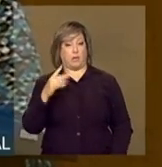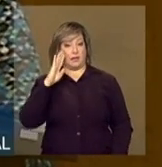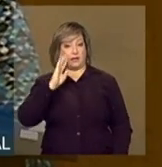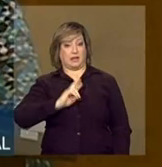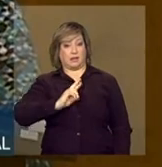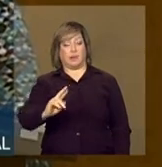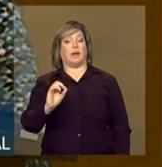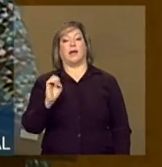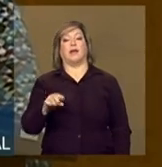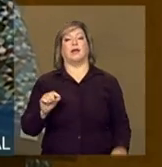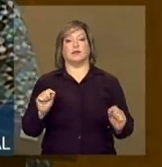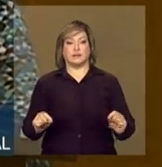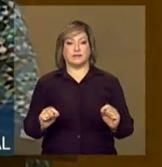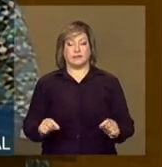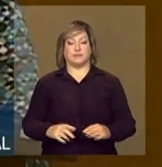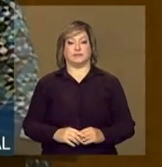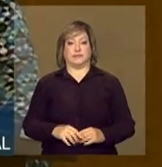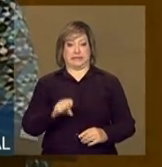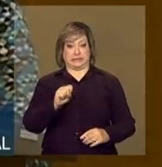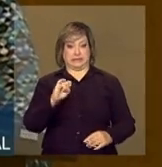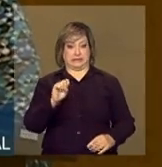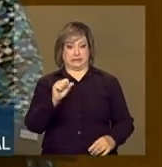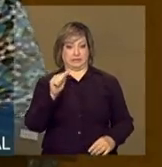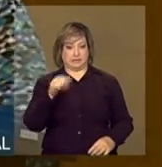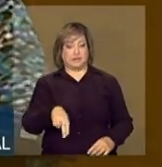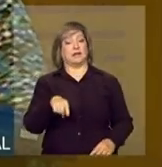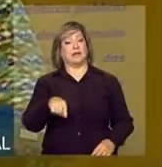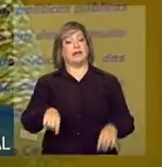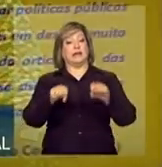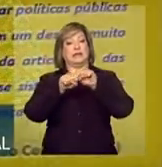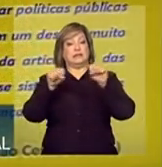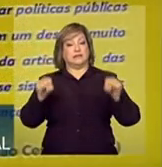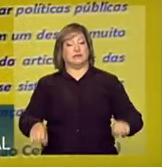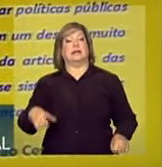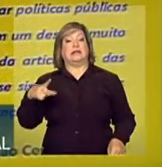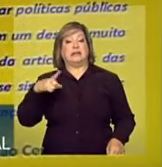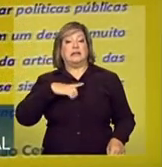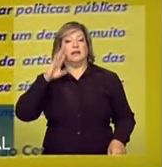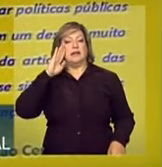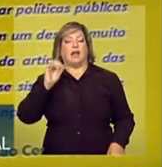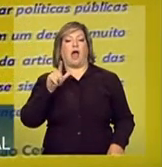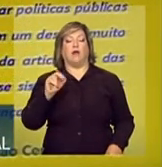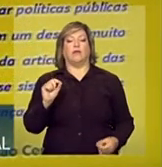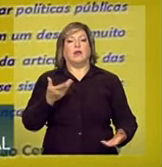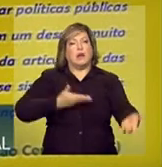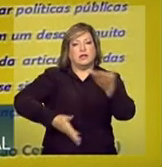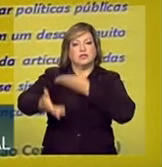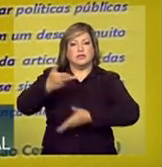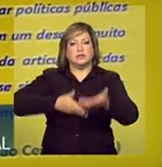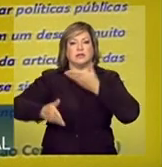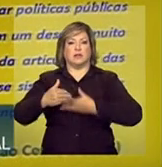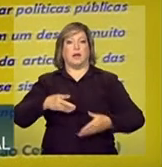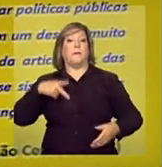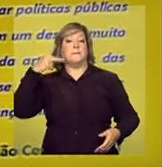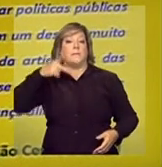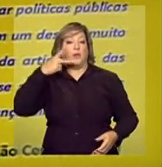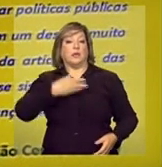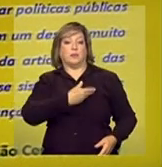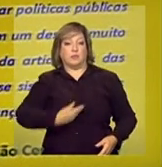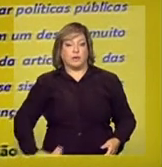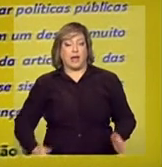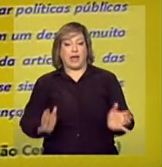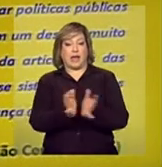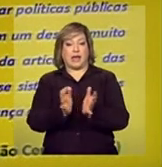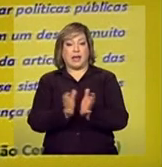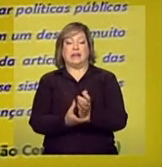a visão é a seguinte. O SISAM é um sistema que tem por objetivo articular, integrar políticas públicas na área de segurança